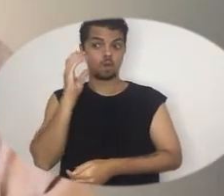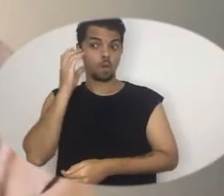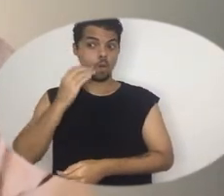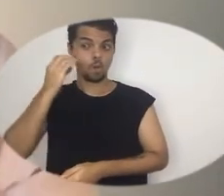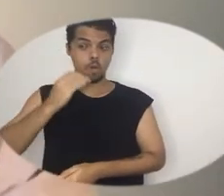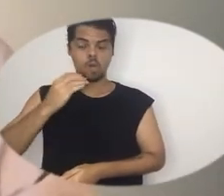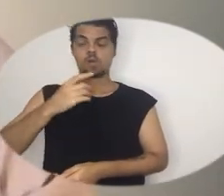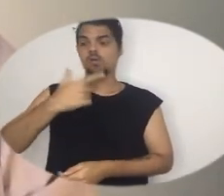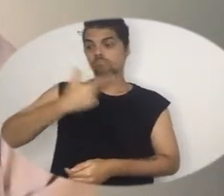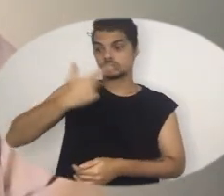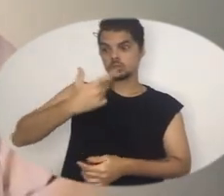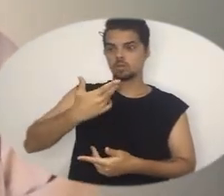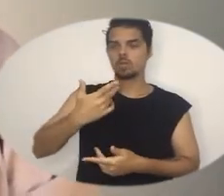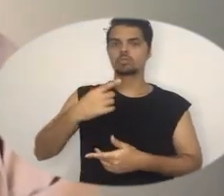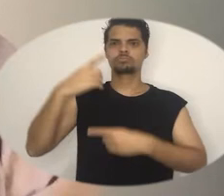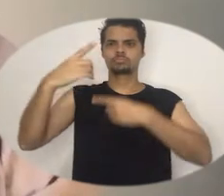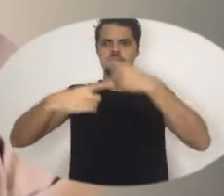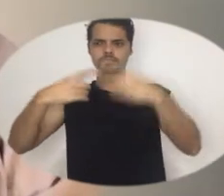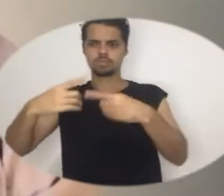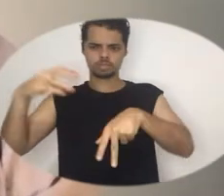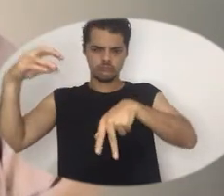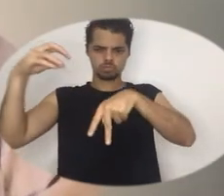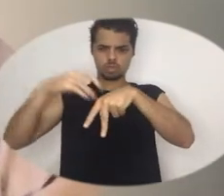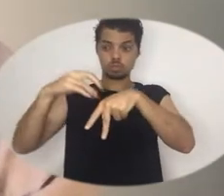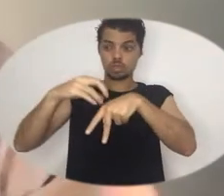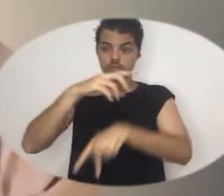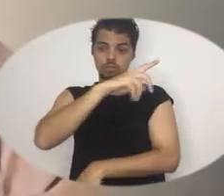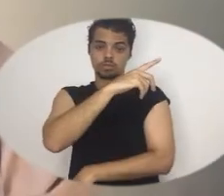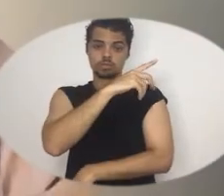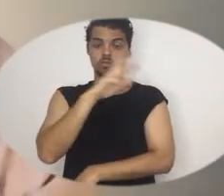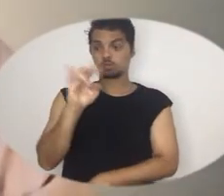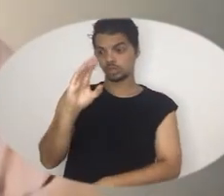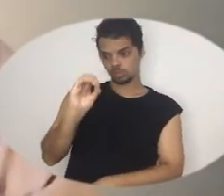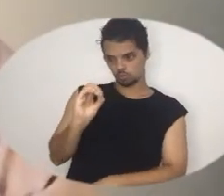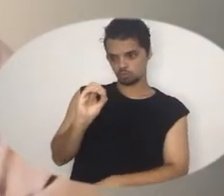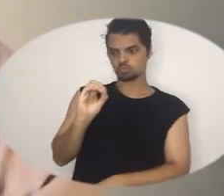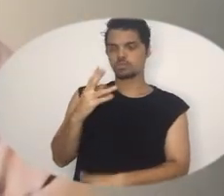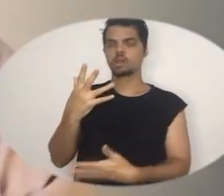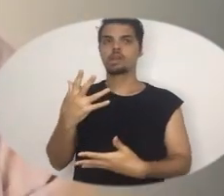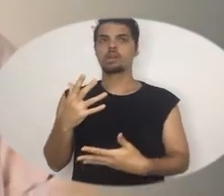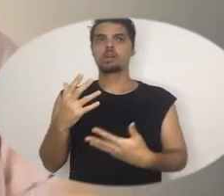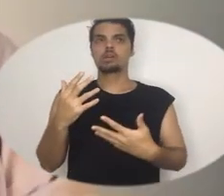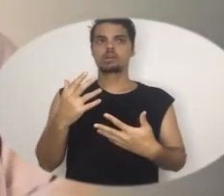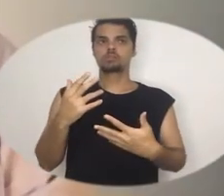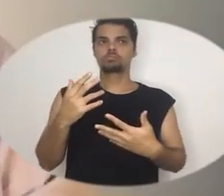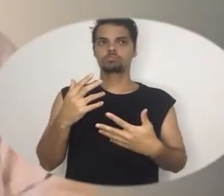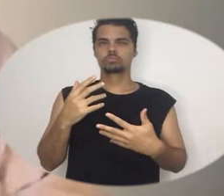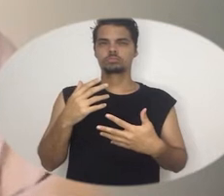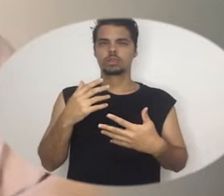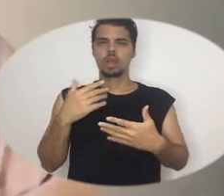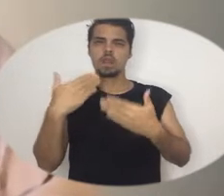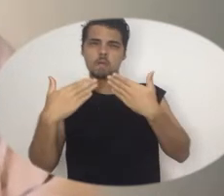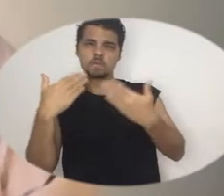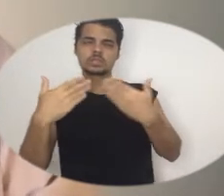imperador do Brasil no Rio de Janeiro em outras províncias até quase um ano Depois desses fatos essas